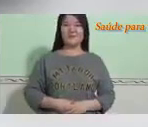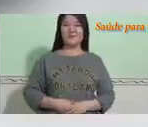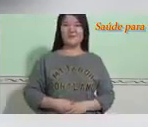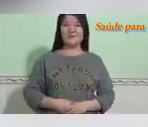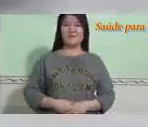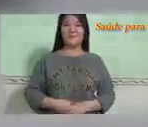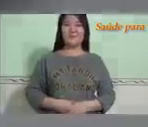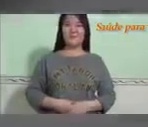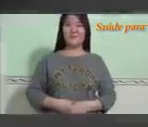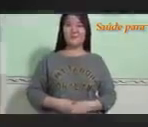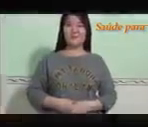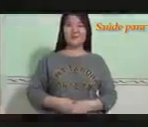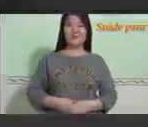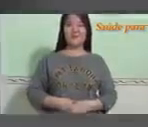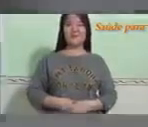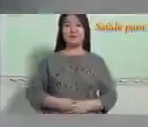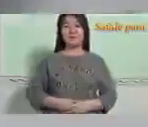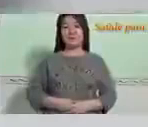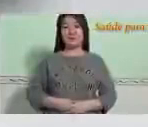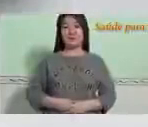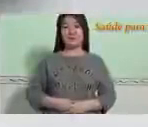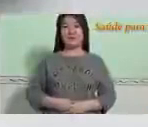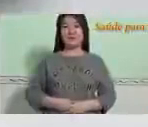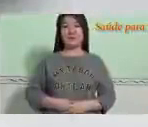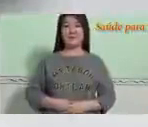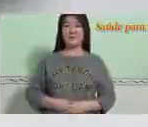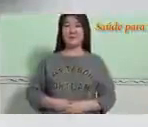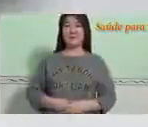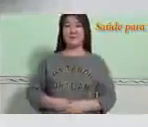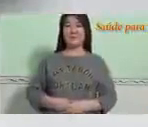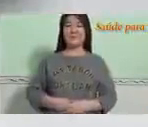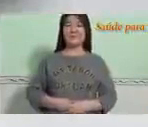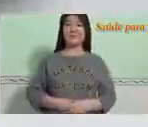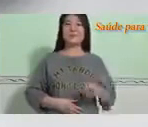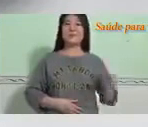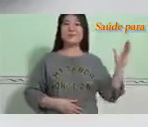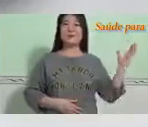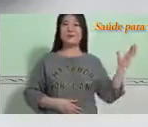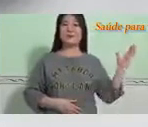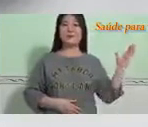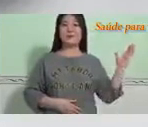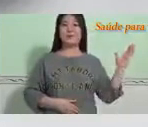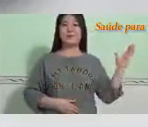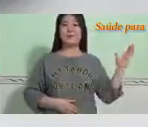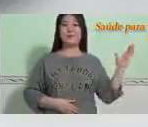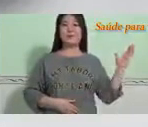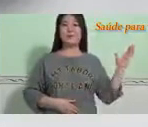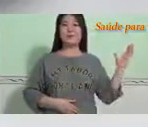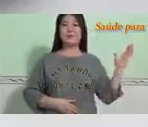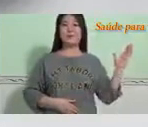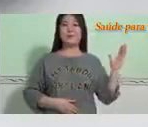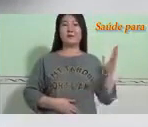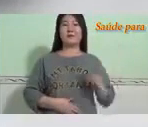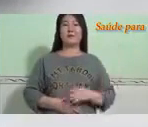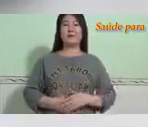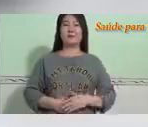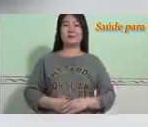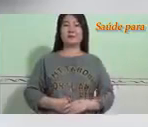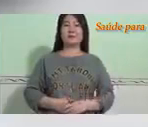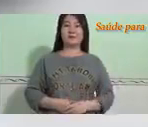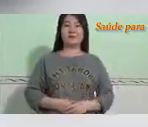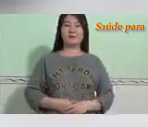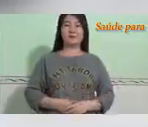entanto, vírgula, também se pode aplicar compressas geladas sobre o local afetado, vírgula, especialmente se surgirem manchas roxas